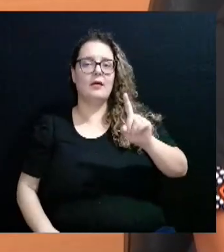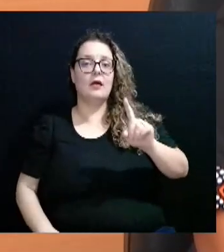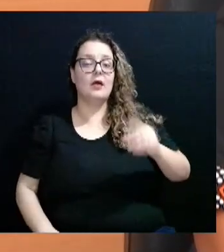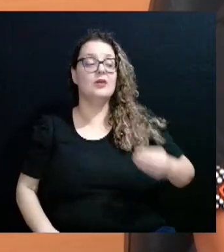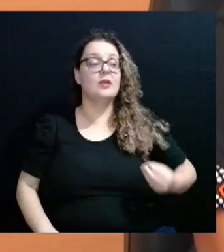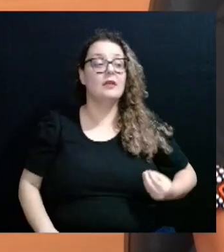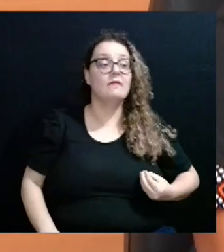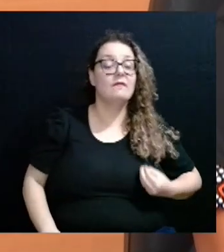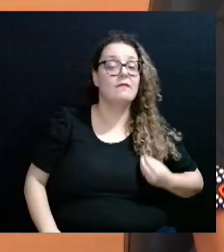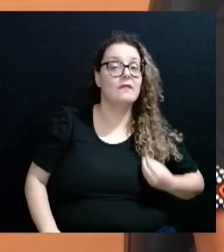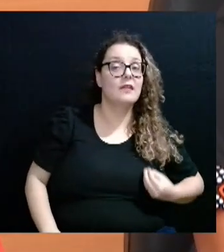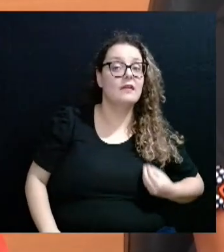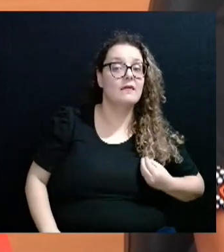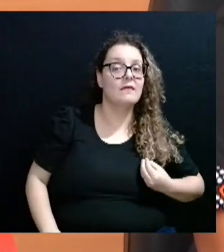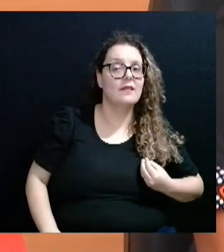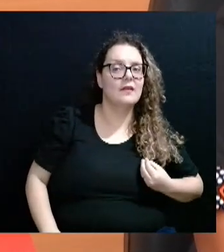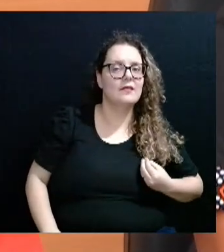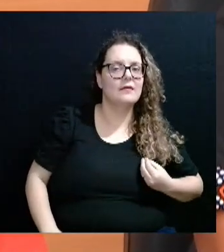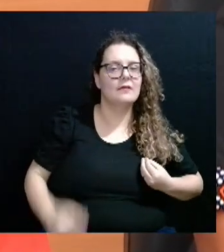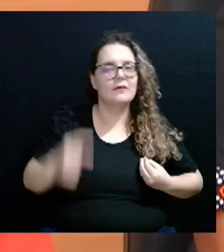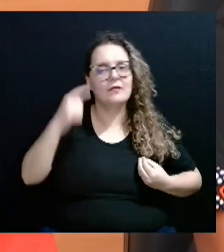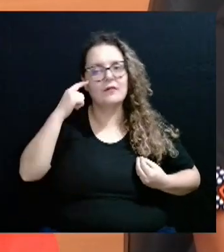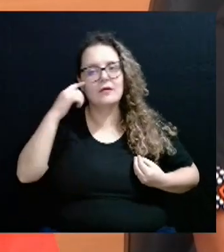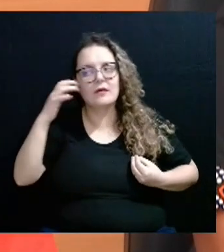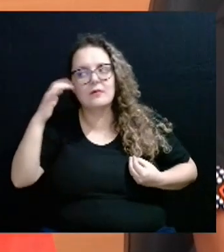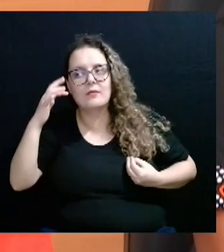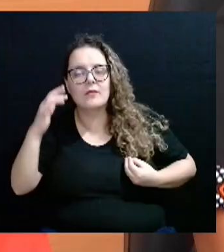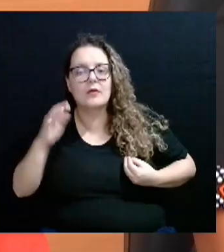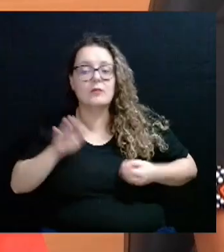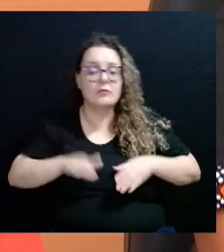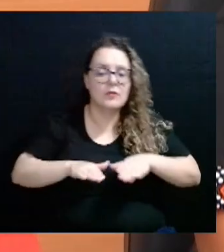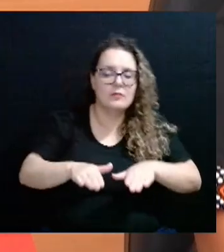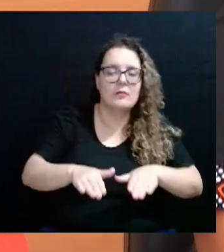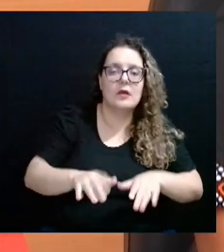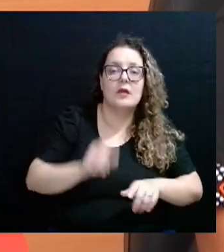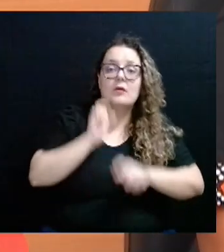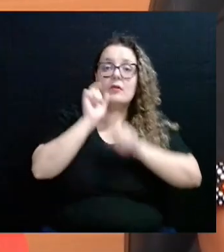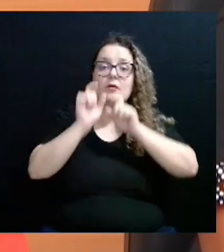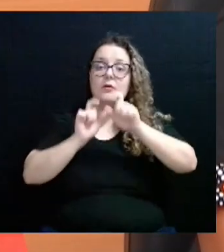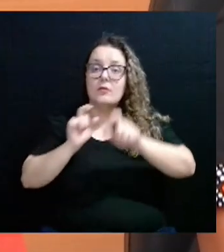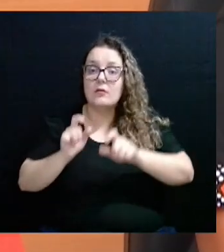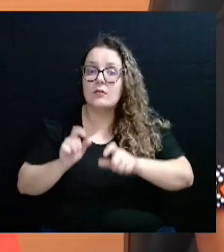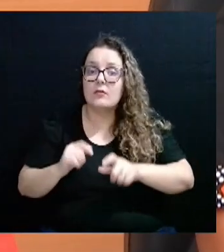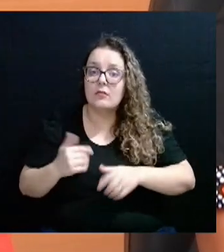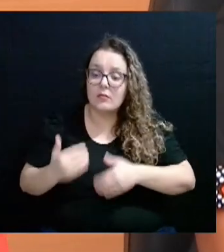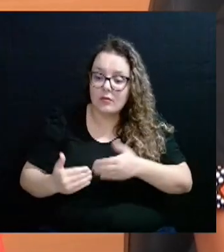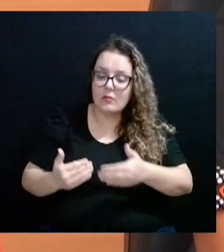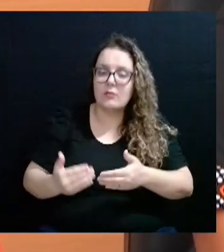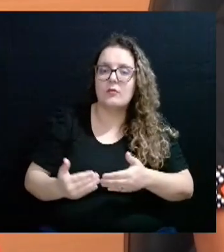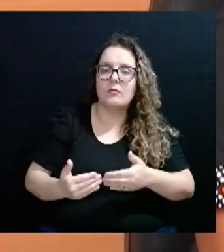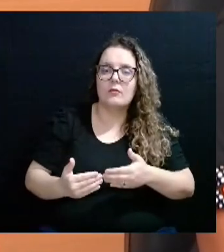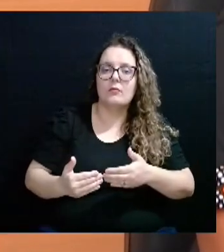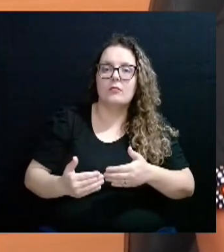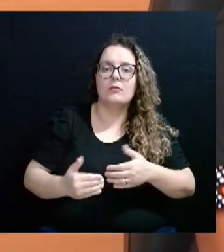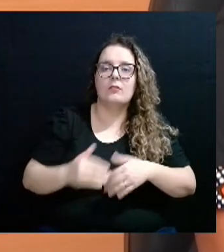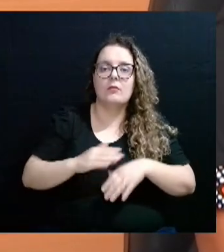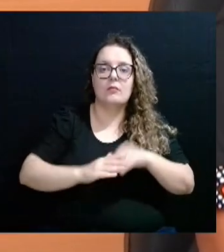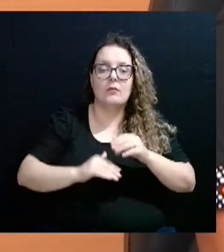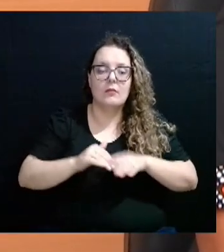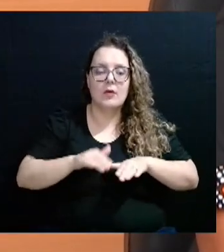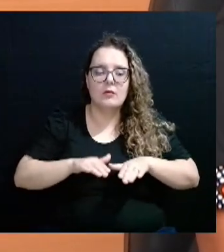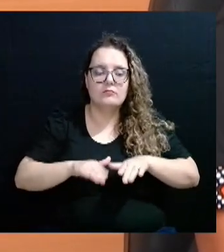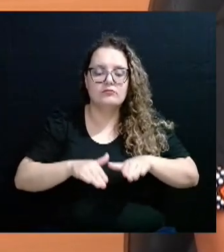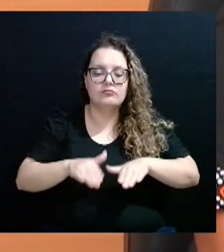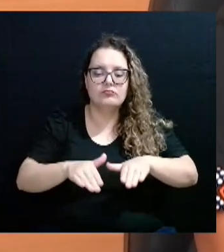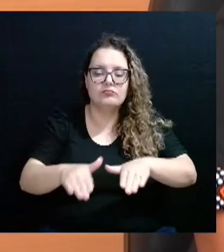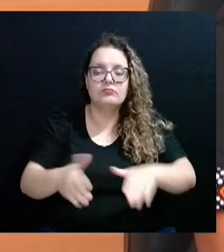A cabeça pensa onde o pé pisa. As palavras dessa música foram gestadas nas solas dos pés, porque alguém